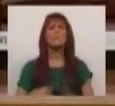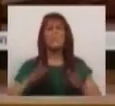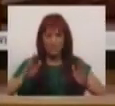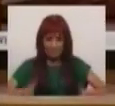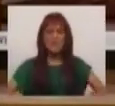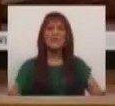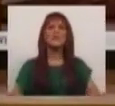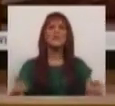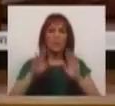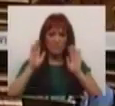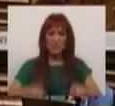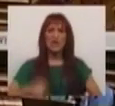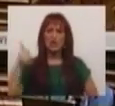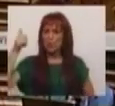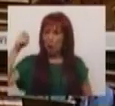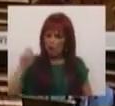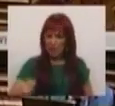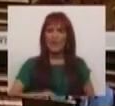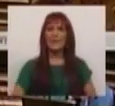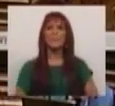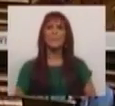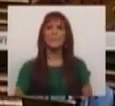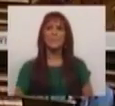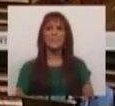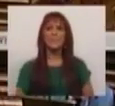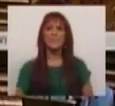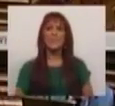preciso o Bloco de